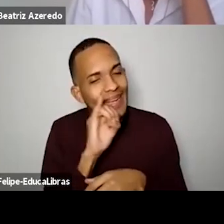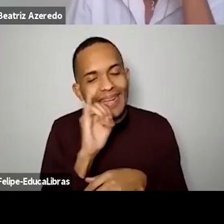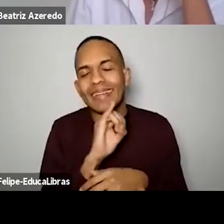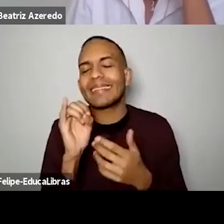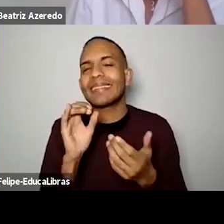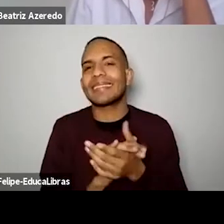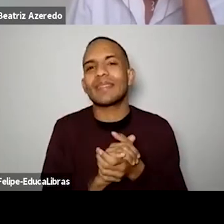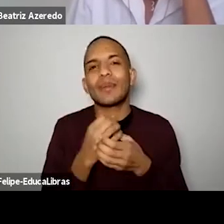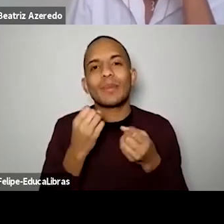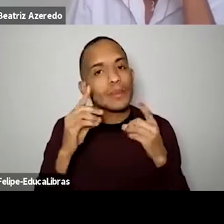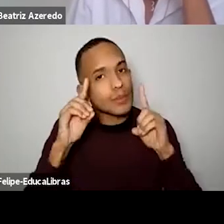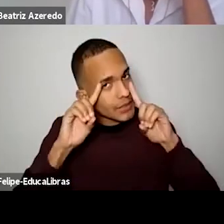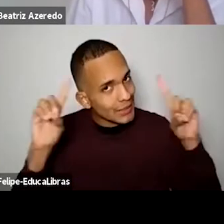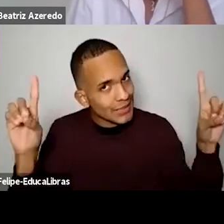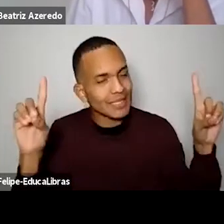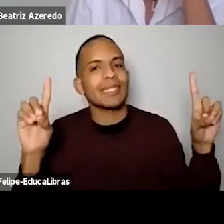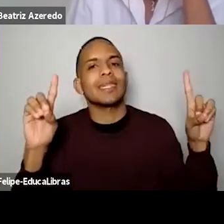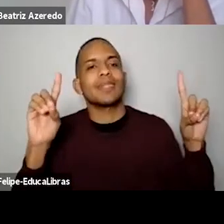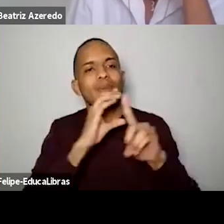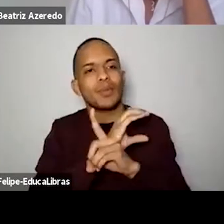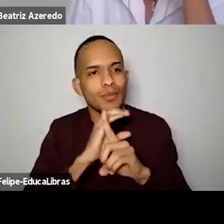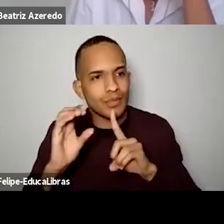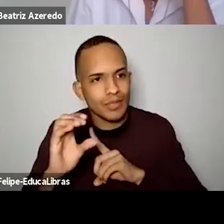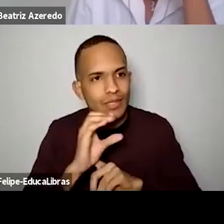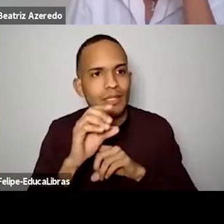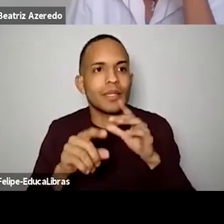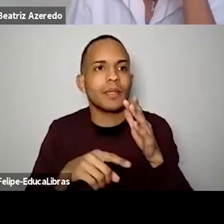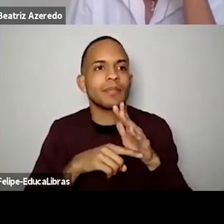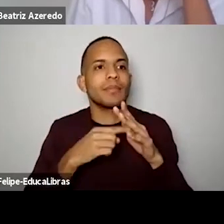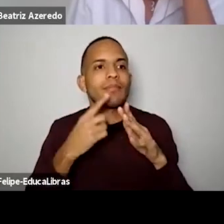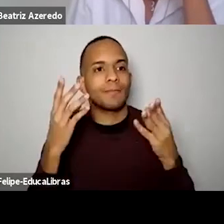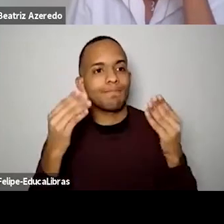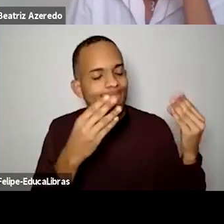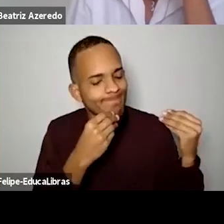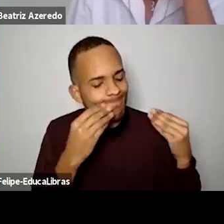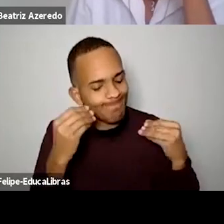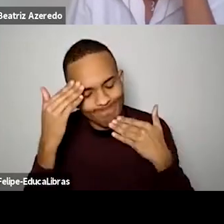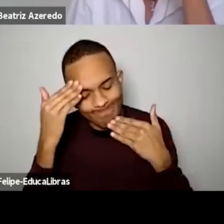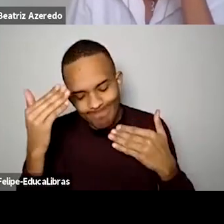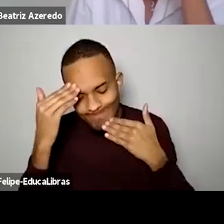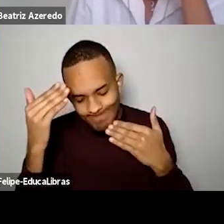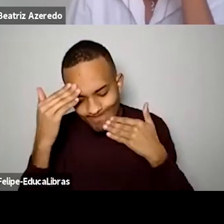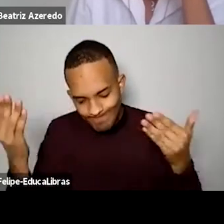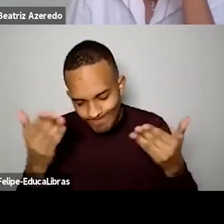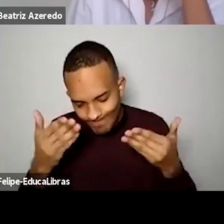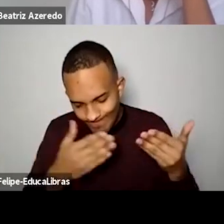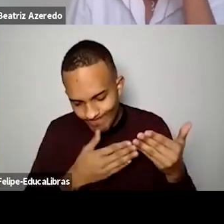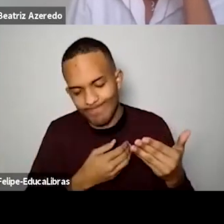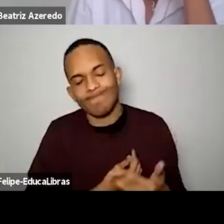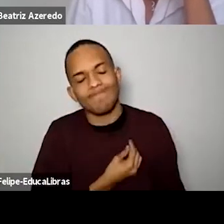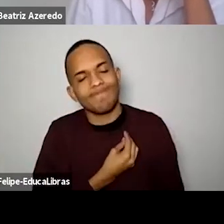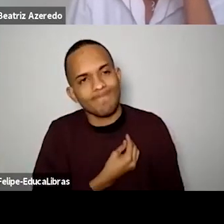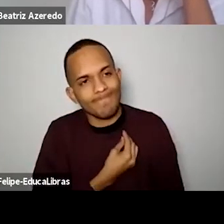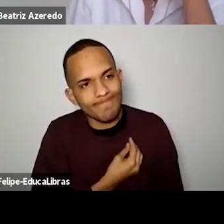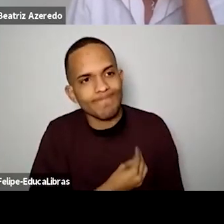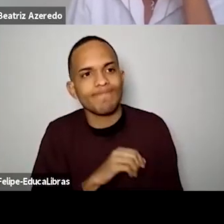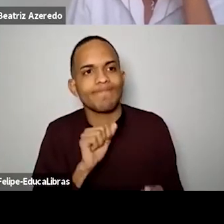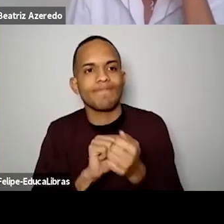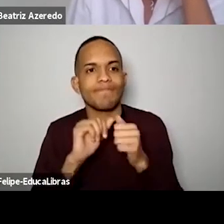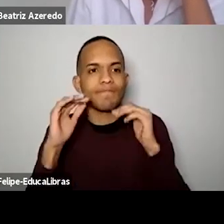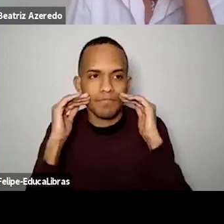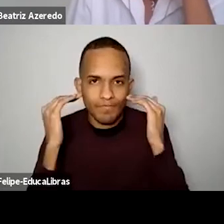bom dia, comunidade. Primeiro, muito agradecido pela participação aqui no Congresso do